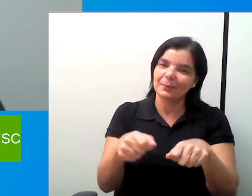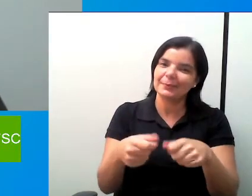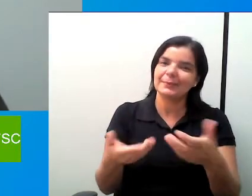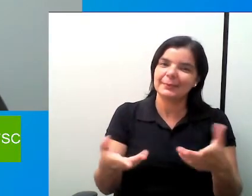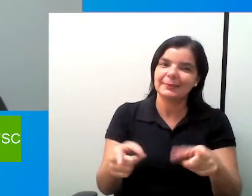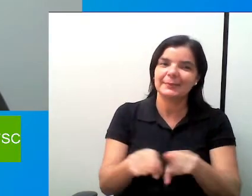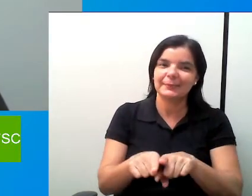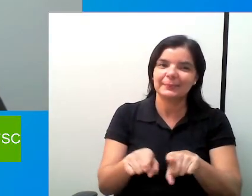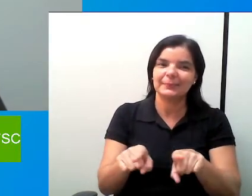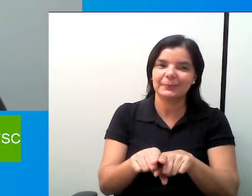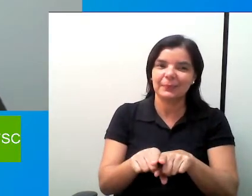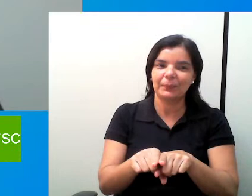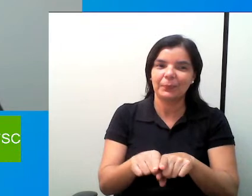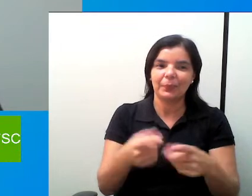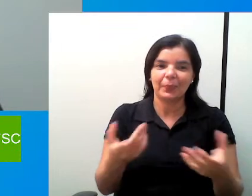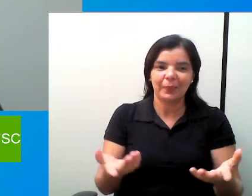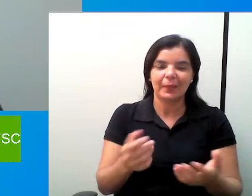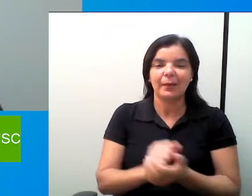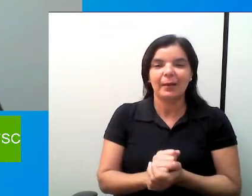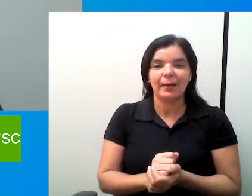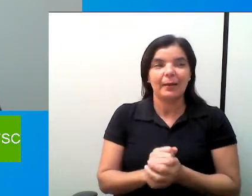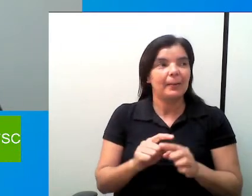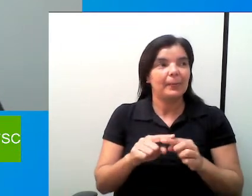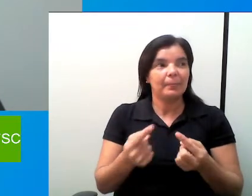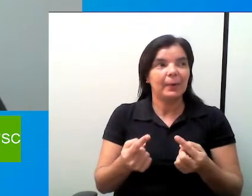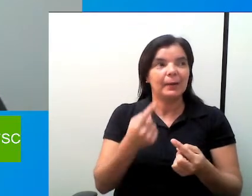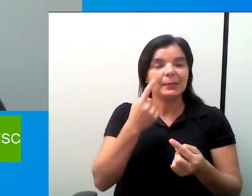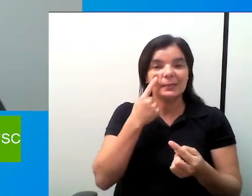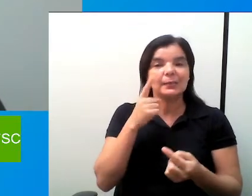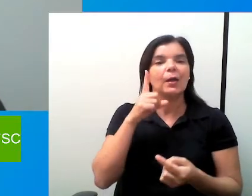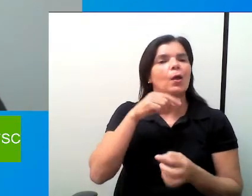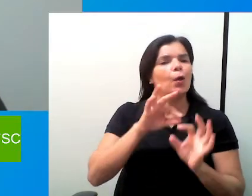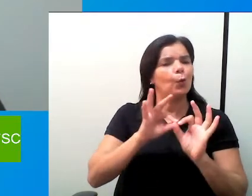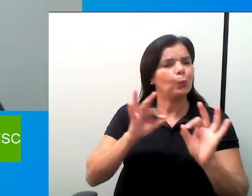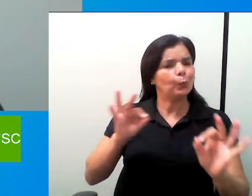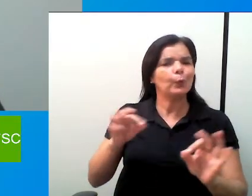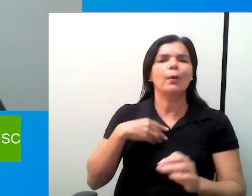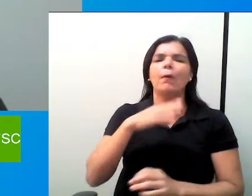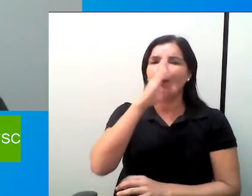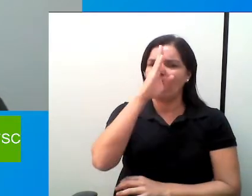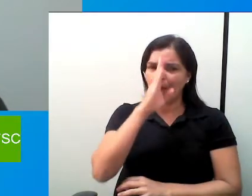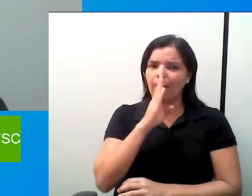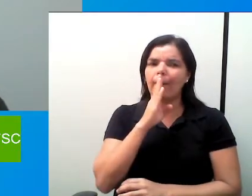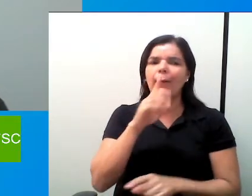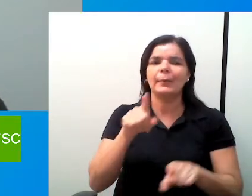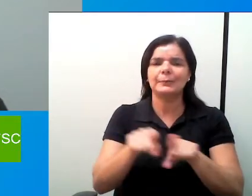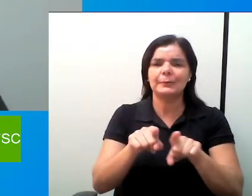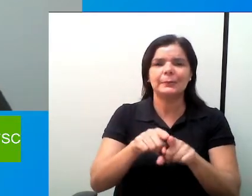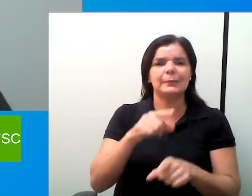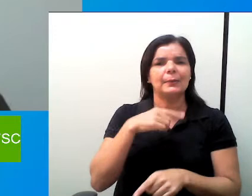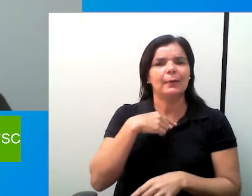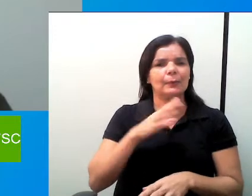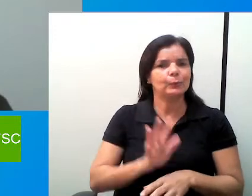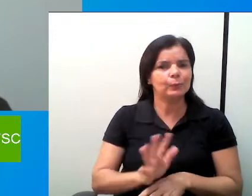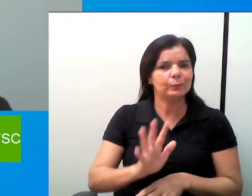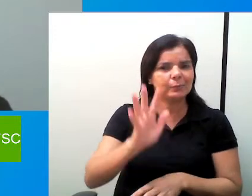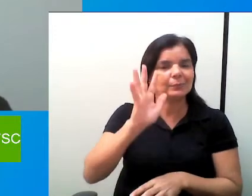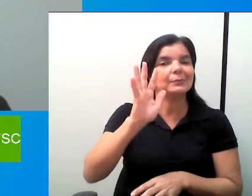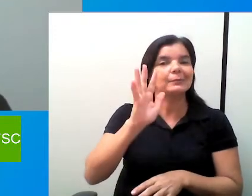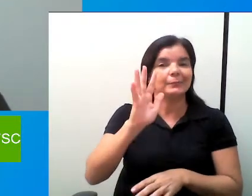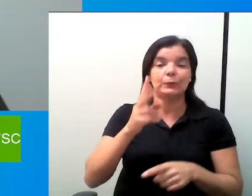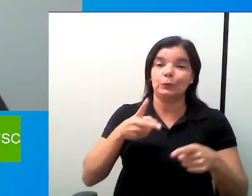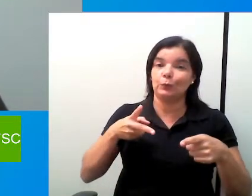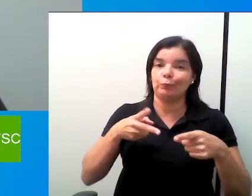né? Jamais é muito forte, mas é custoso, é longe, é caro, né? Num país que vive tantos cortes,